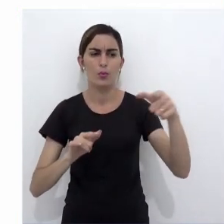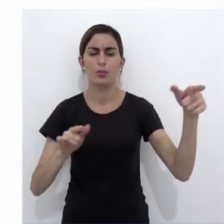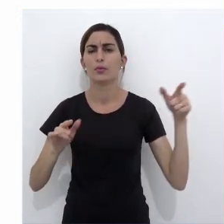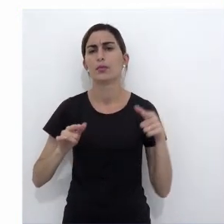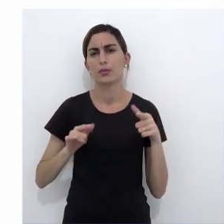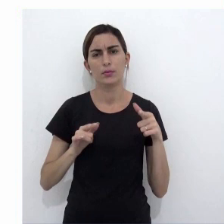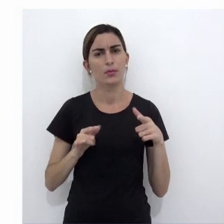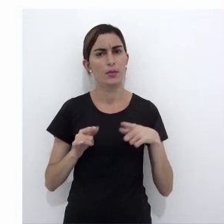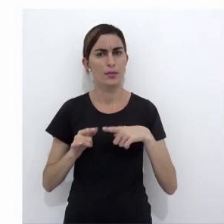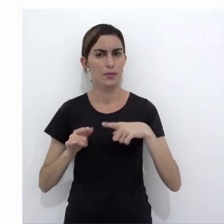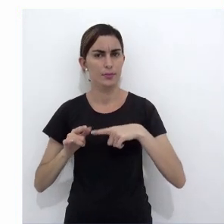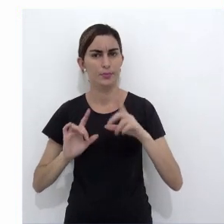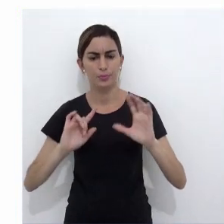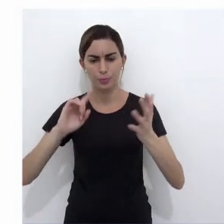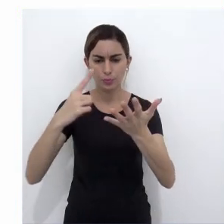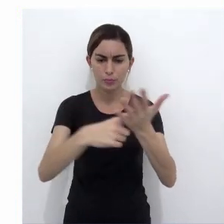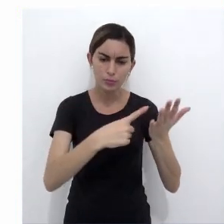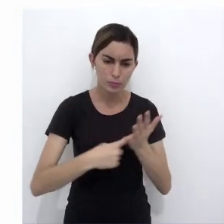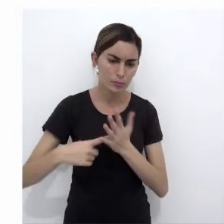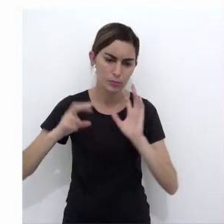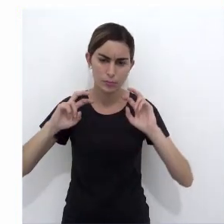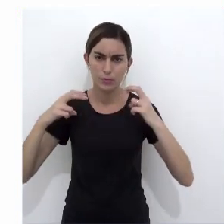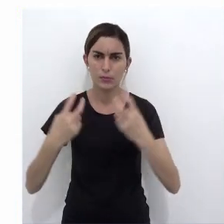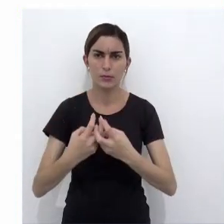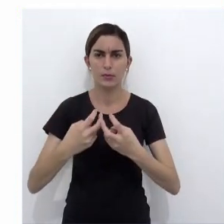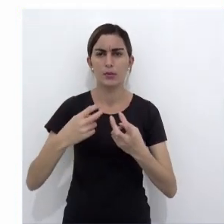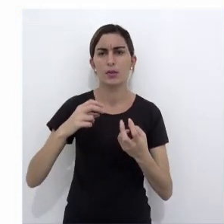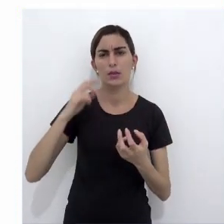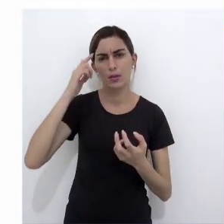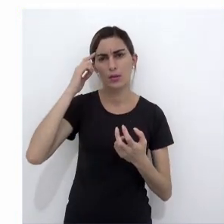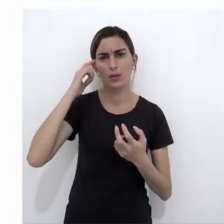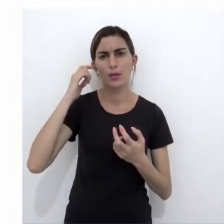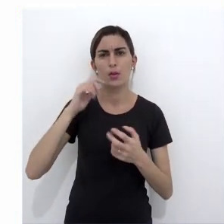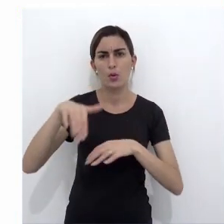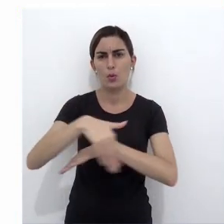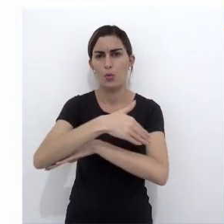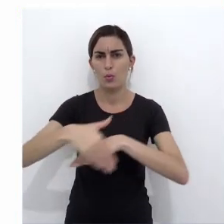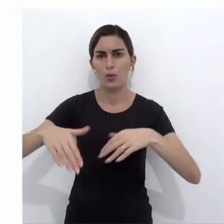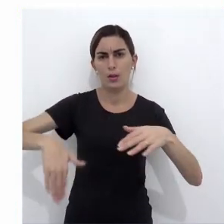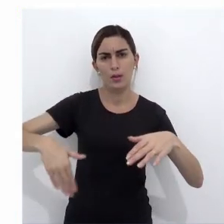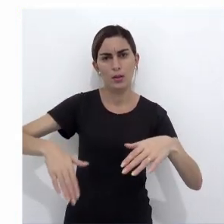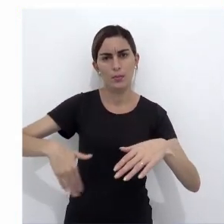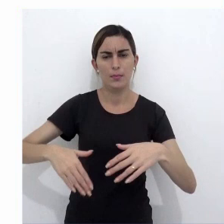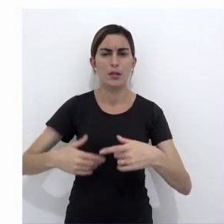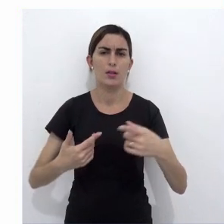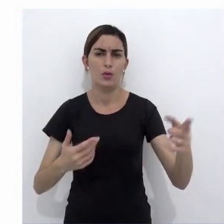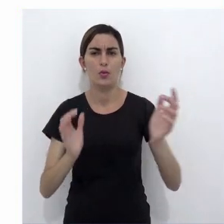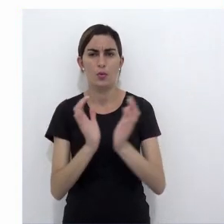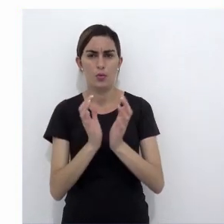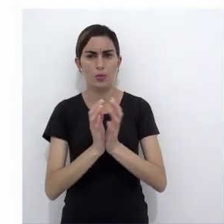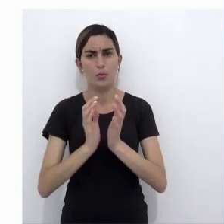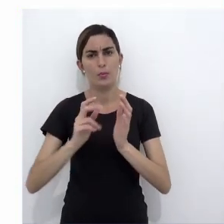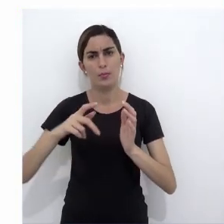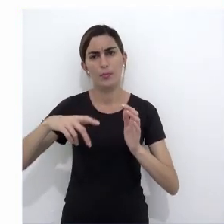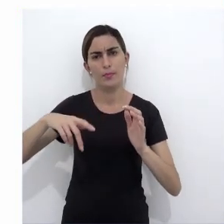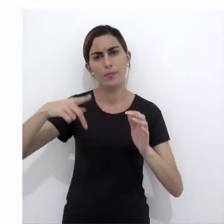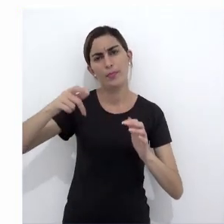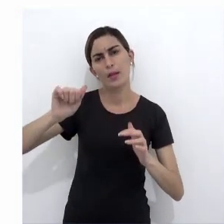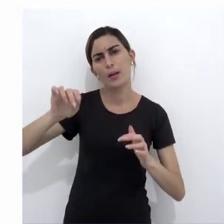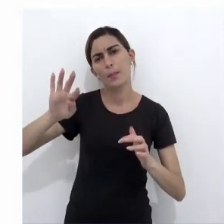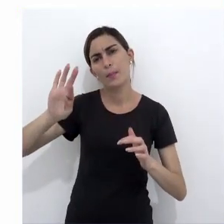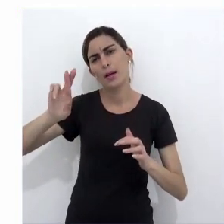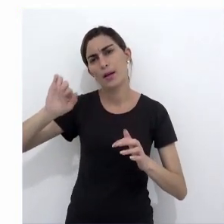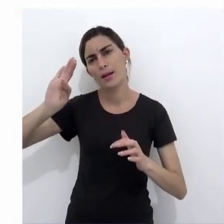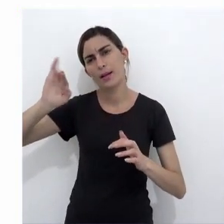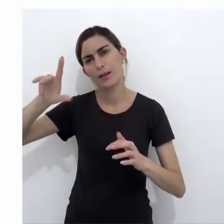eles se reuniam, né, na sede do Diário Novo, na Rua da Praia. Tem o nome Partido da Praia, tem esse nome